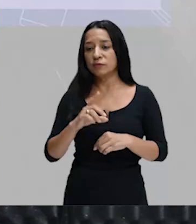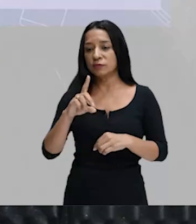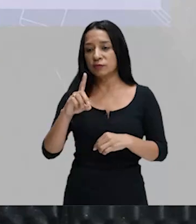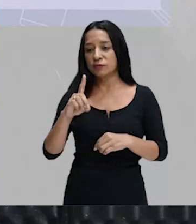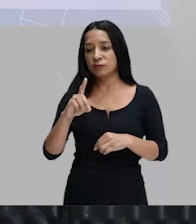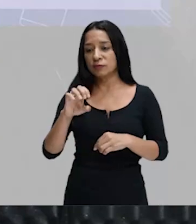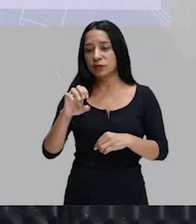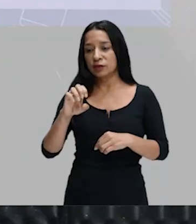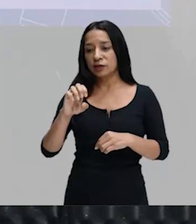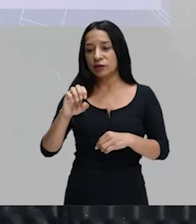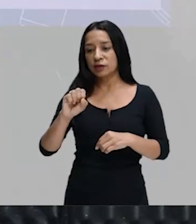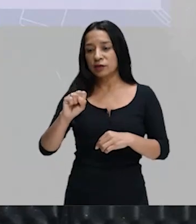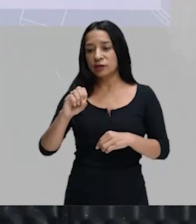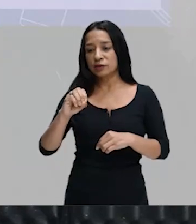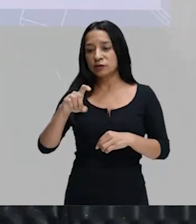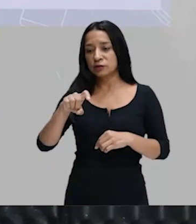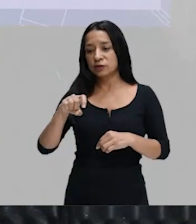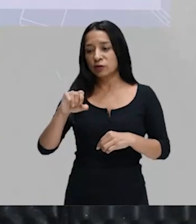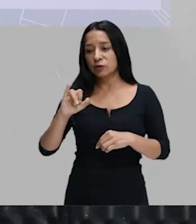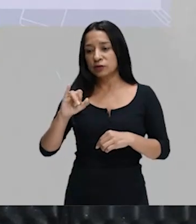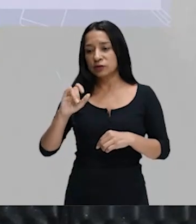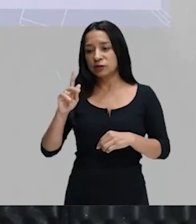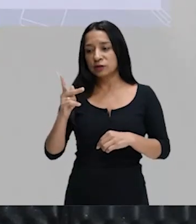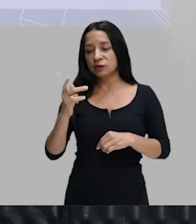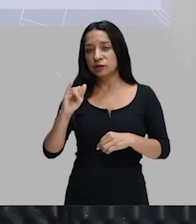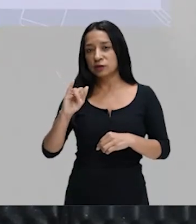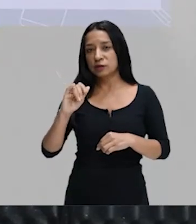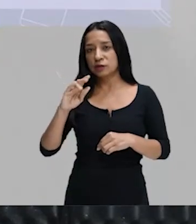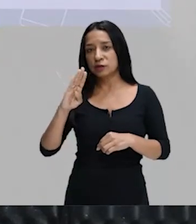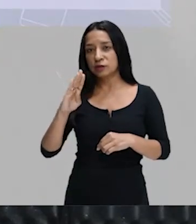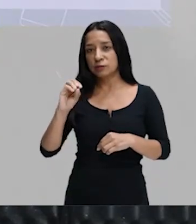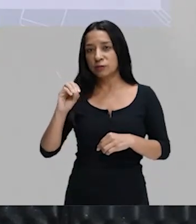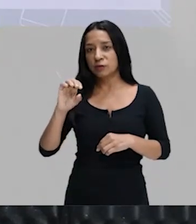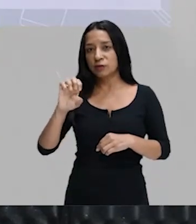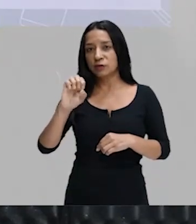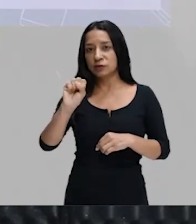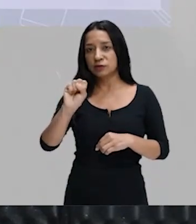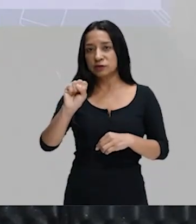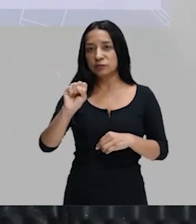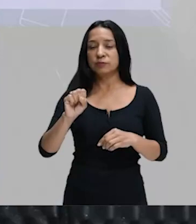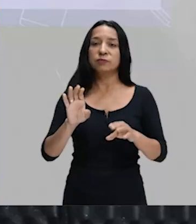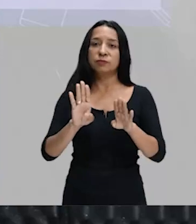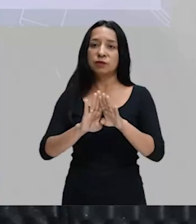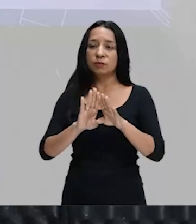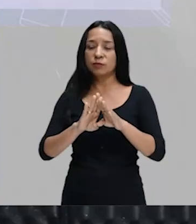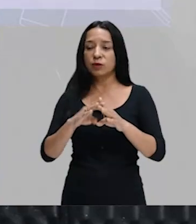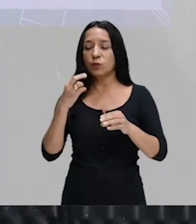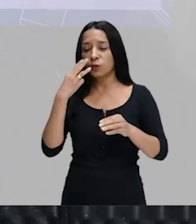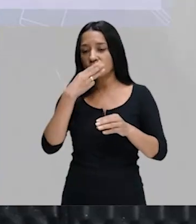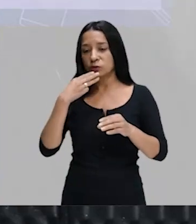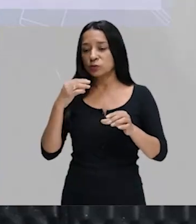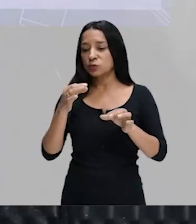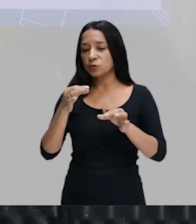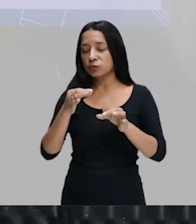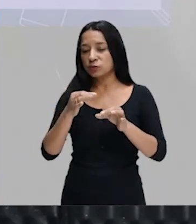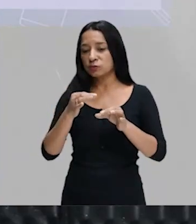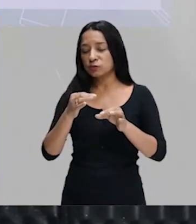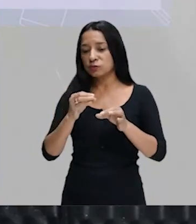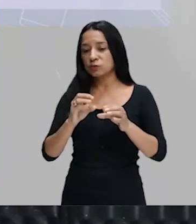desoxirribose, ok? Desoxirribose. E o açúcar que forma a molécula de RNA,